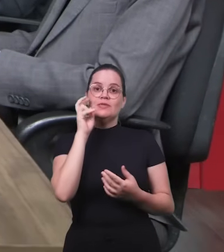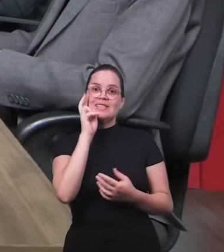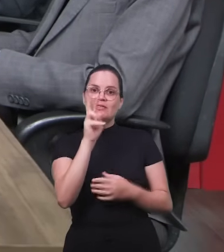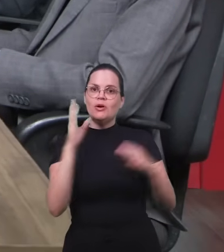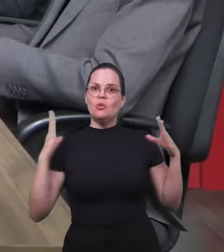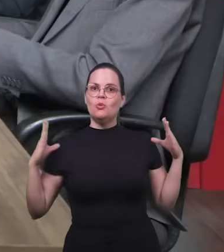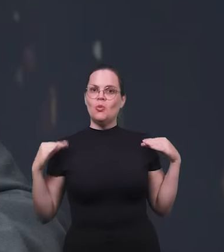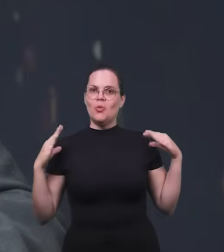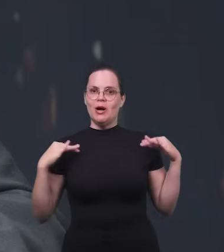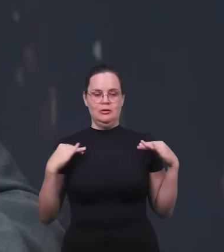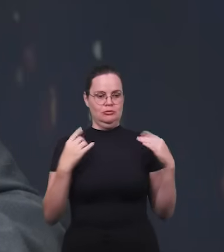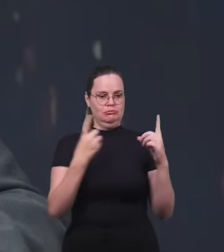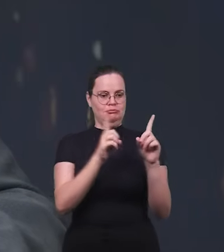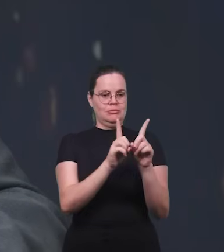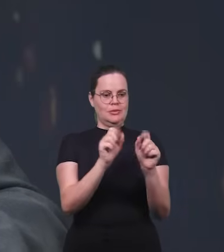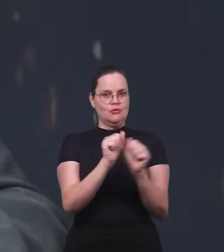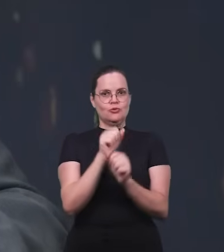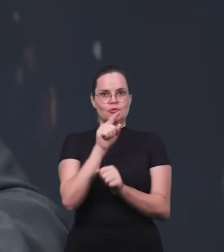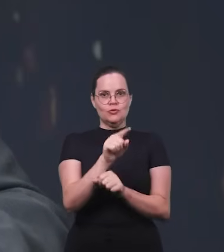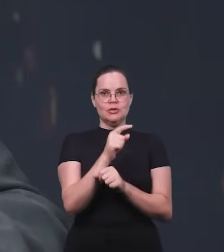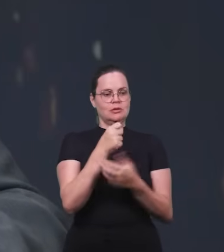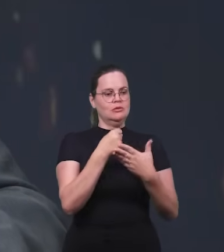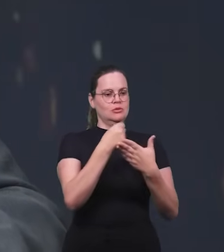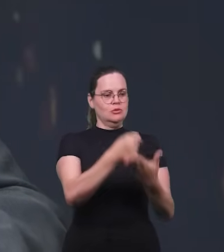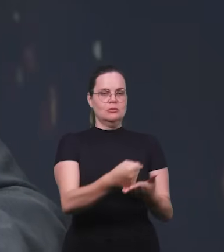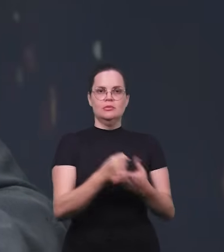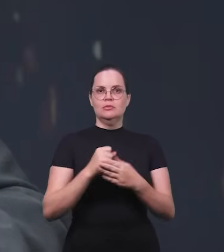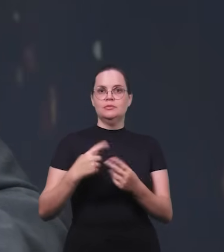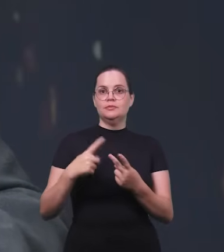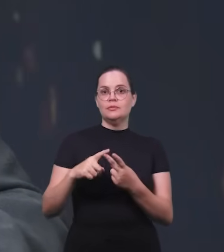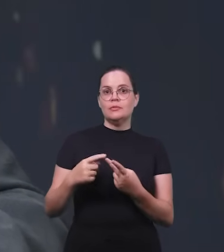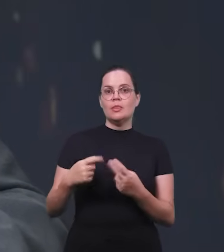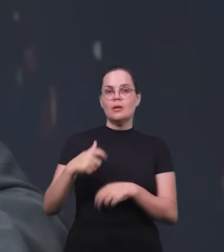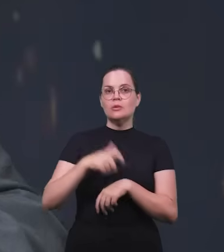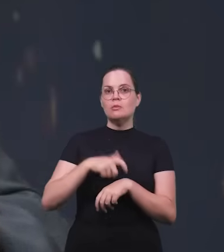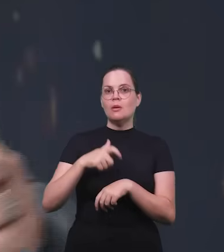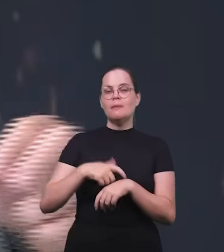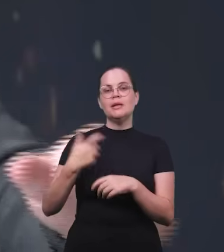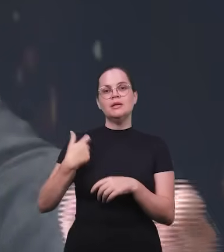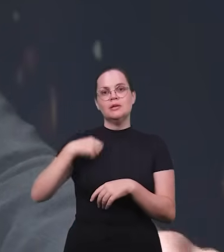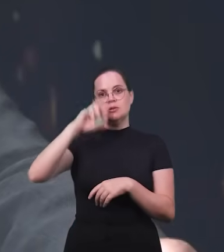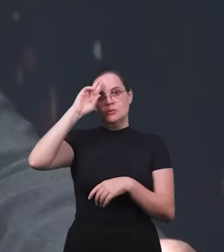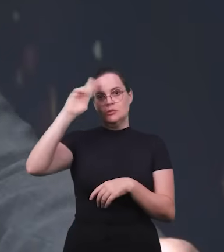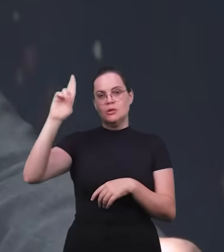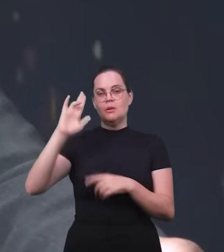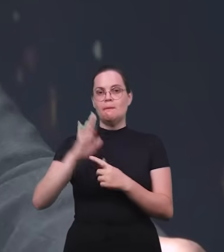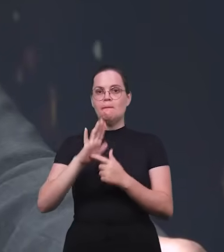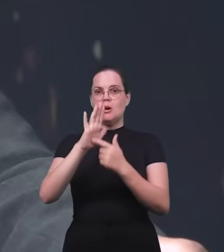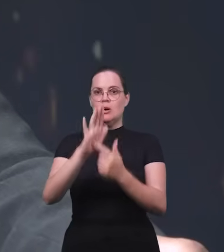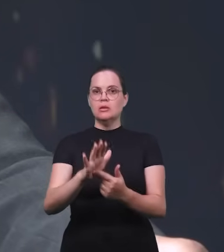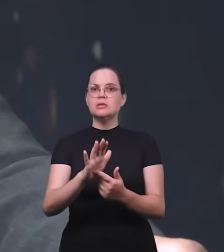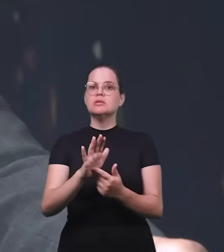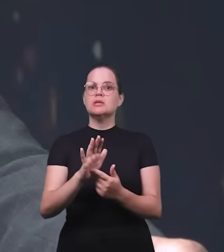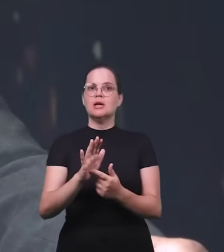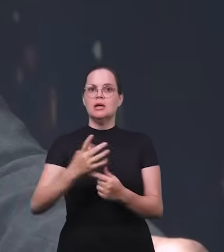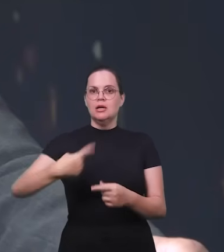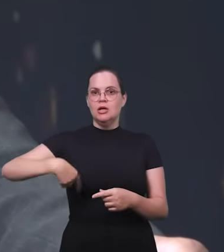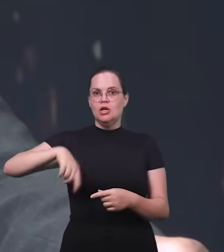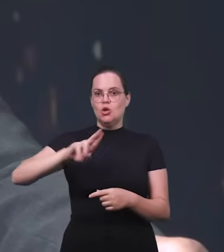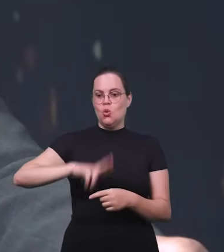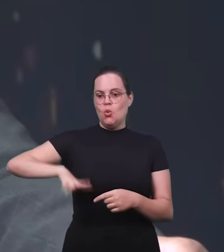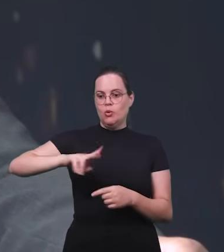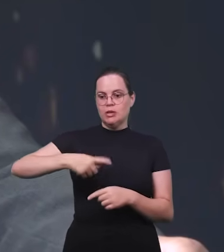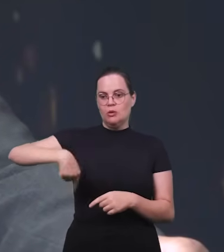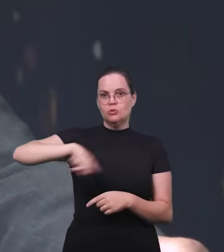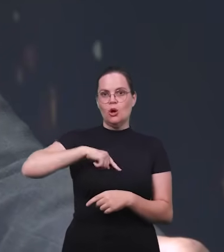está te dando o suporte. Quando o Senhor abre uma realidade, e muitas vezes ele usa a nossa própria conhecimento